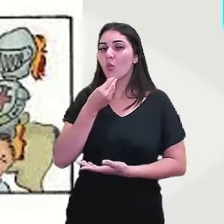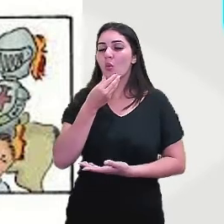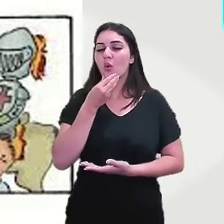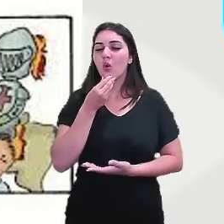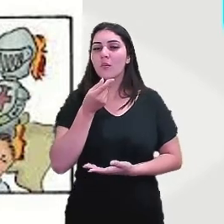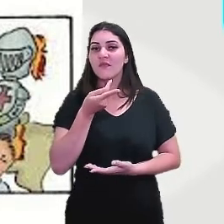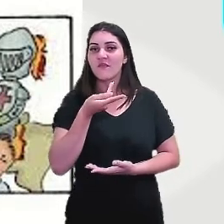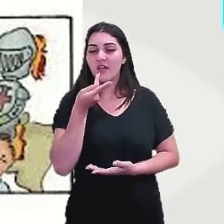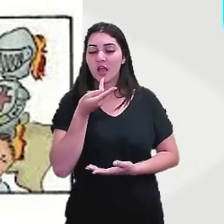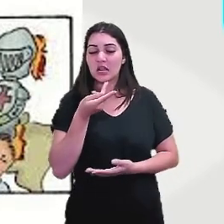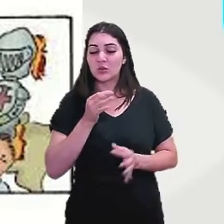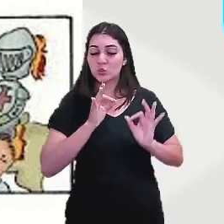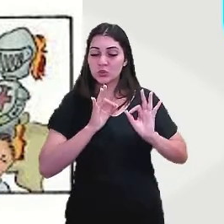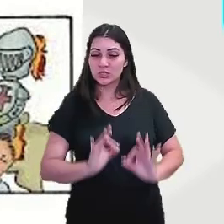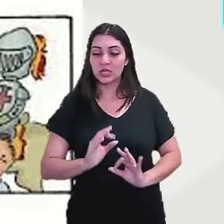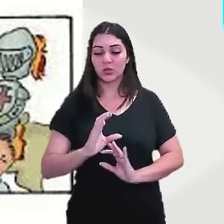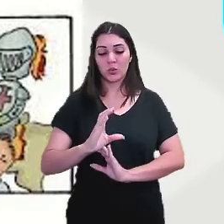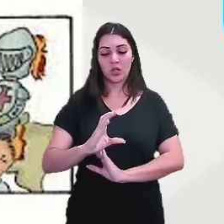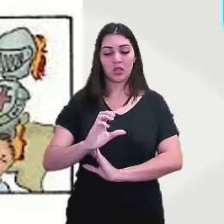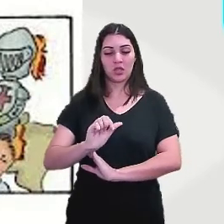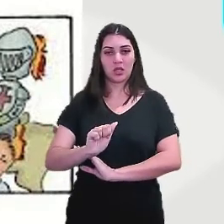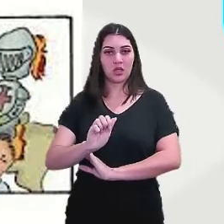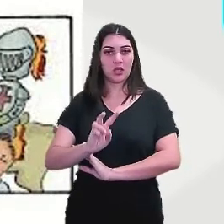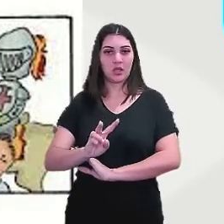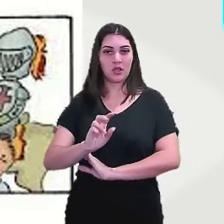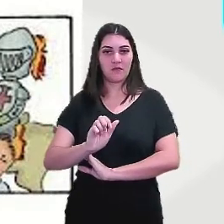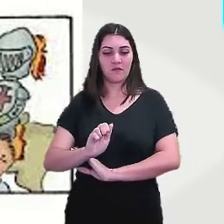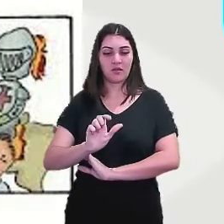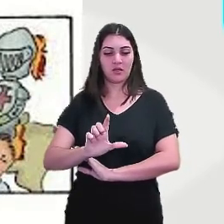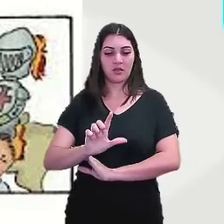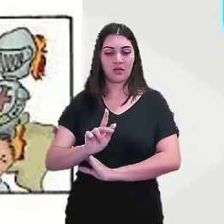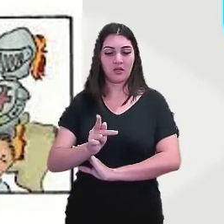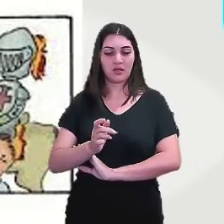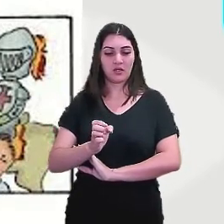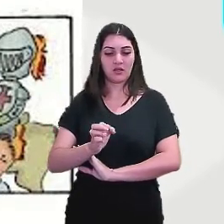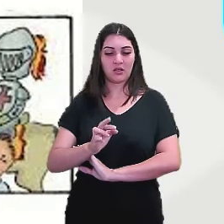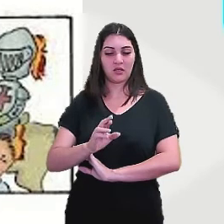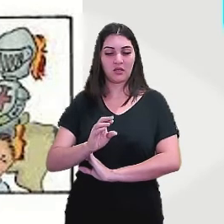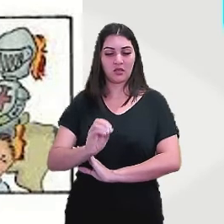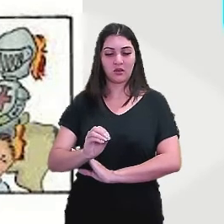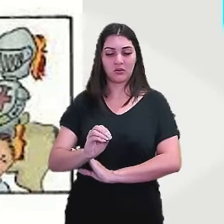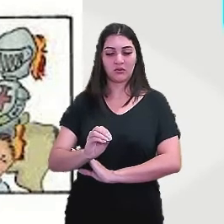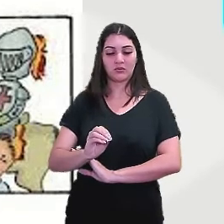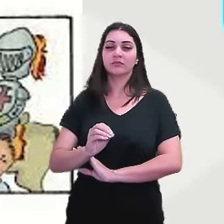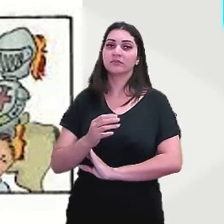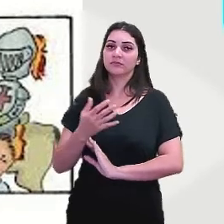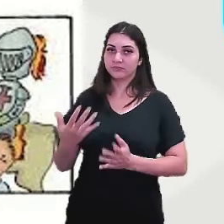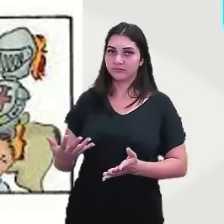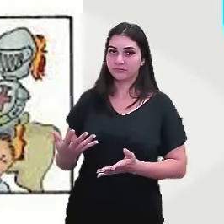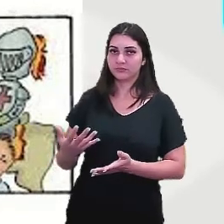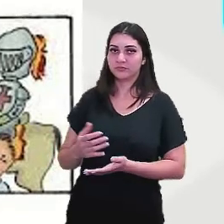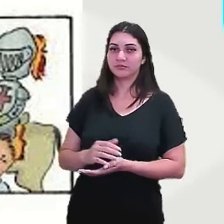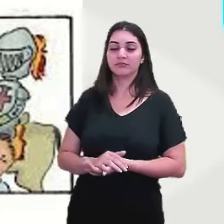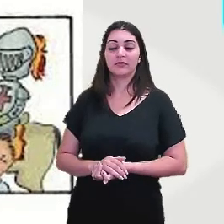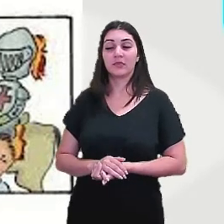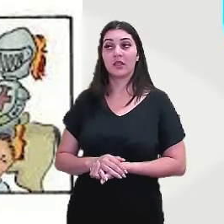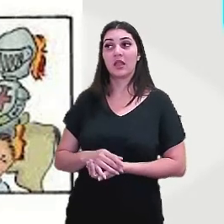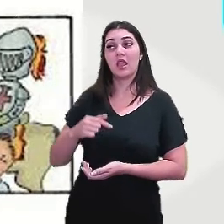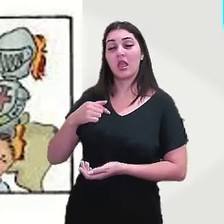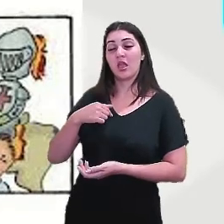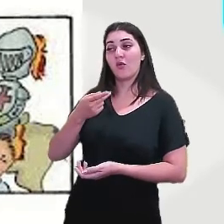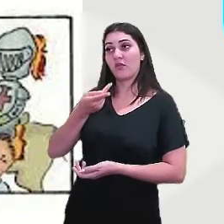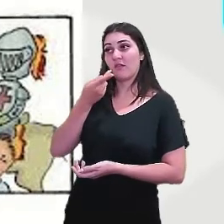temos aí, mesa para quantas pessoas, cavaleiro? Veja que esse primeiro cavaleiro está com